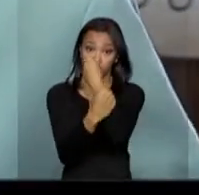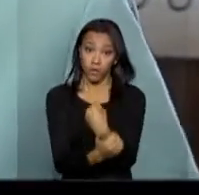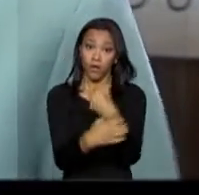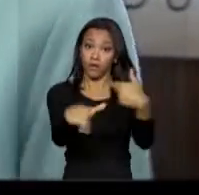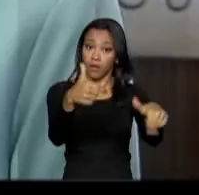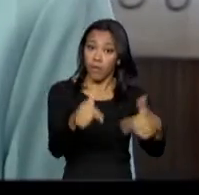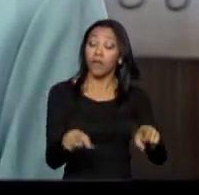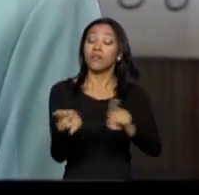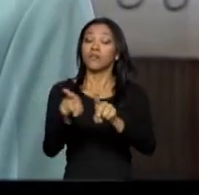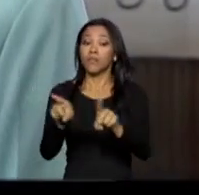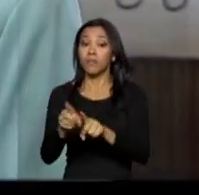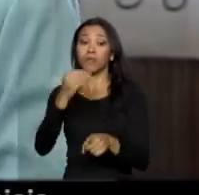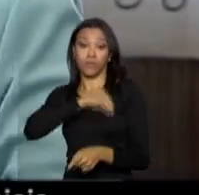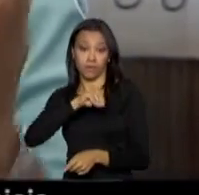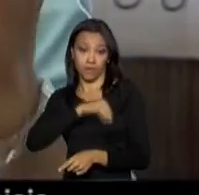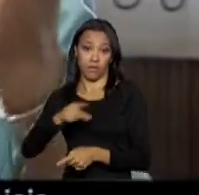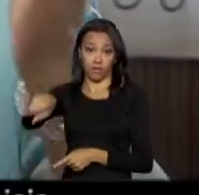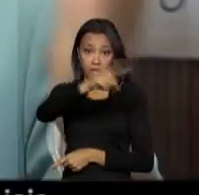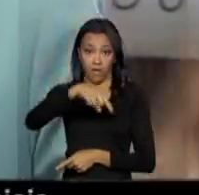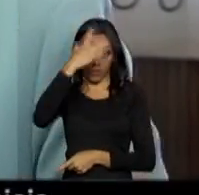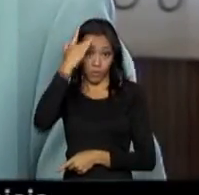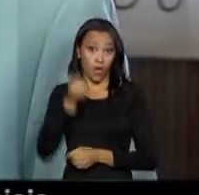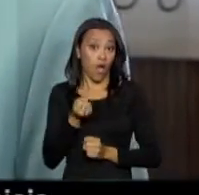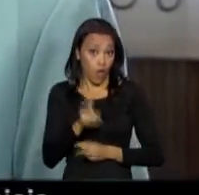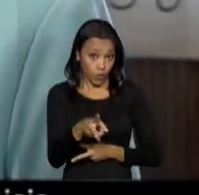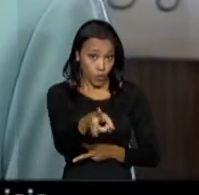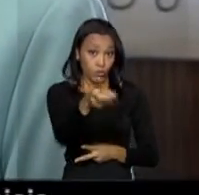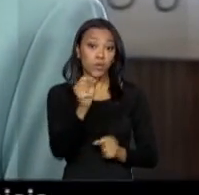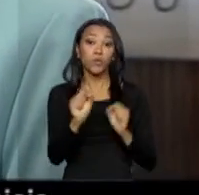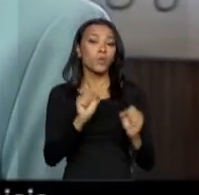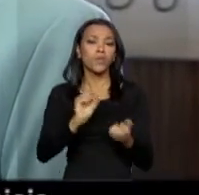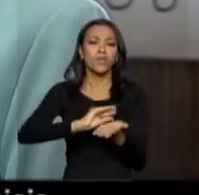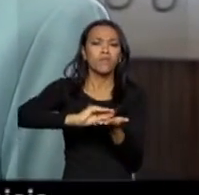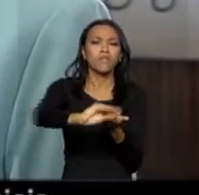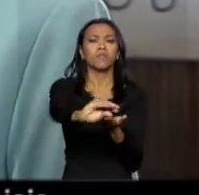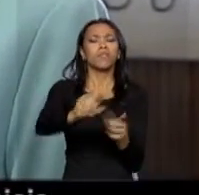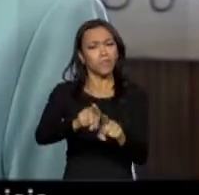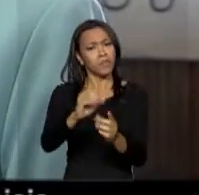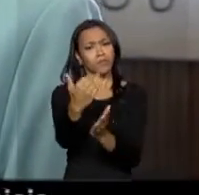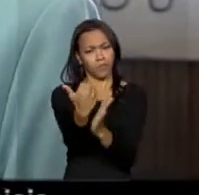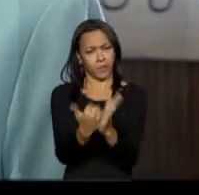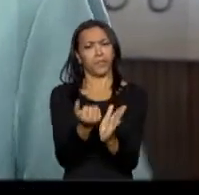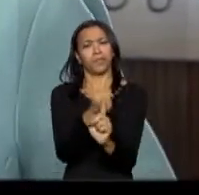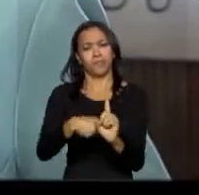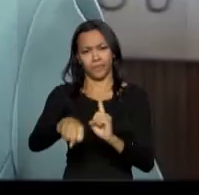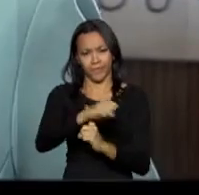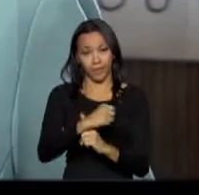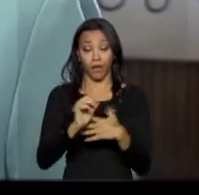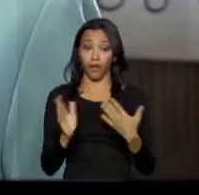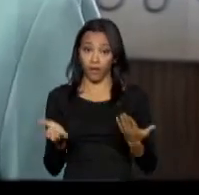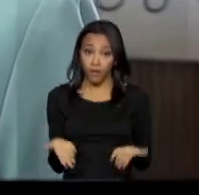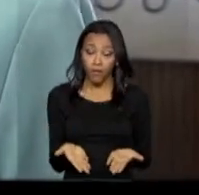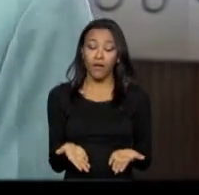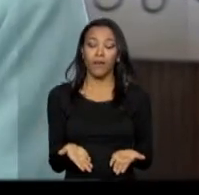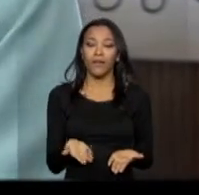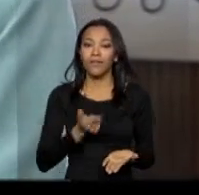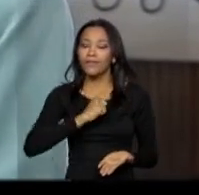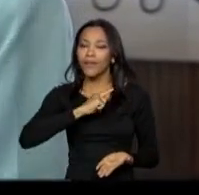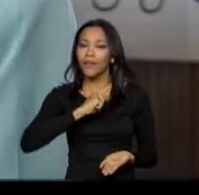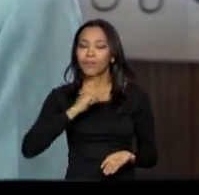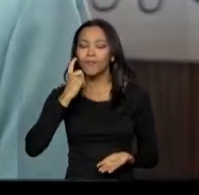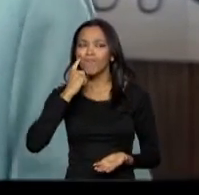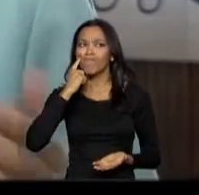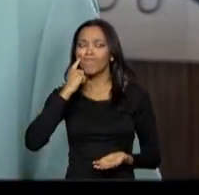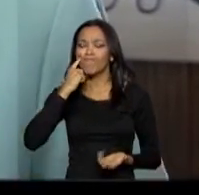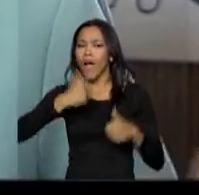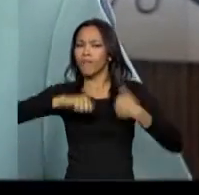a renda do trabalhador, a continuidade dos investimentos e dos programas sociais. Agora, temos de